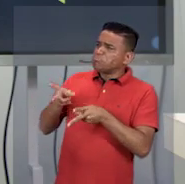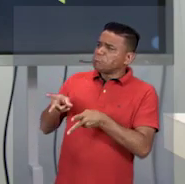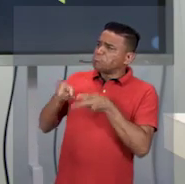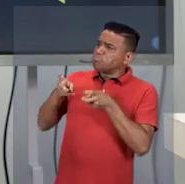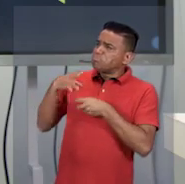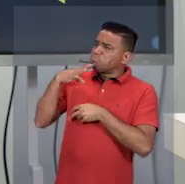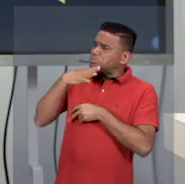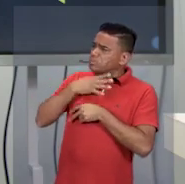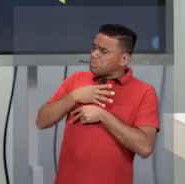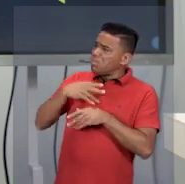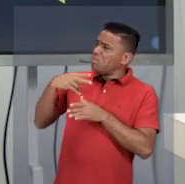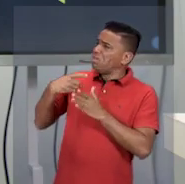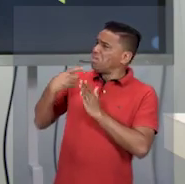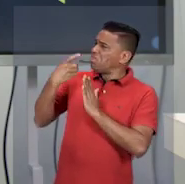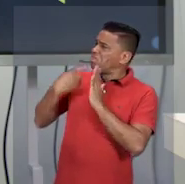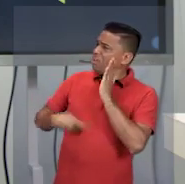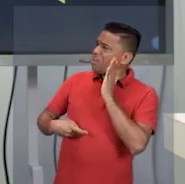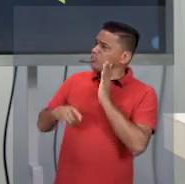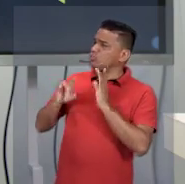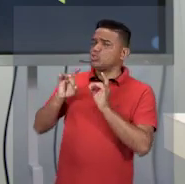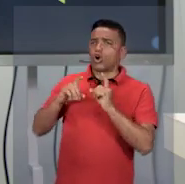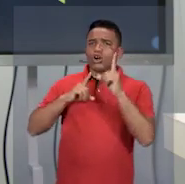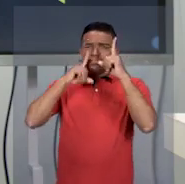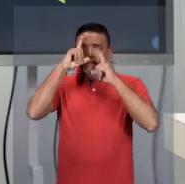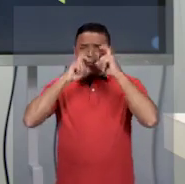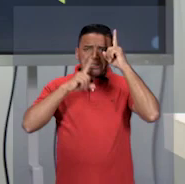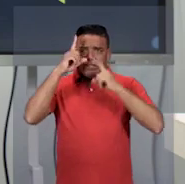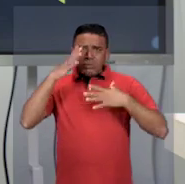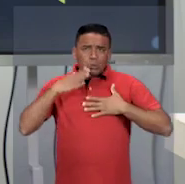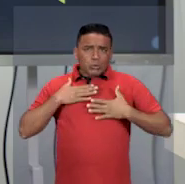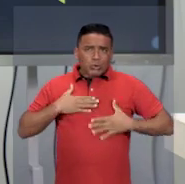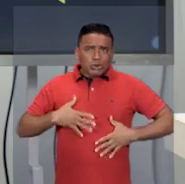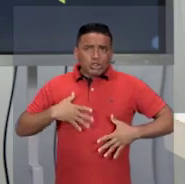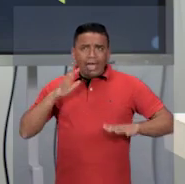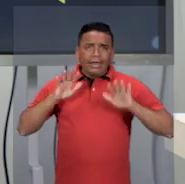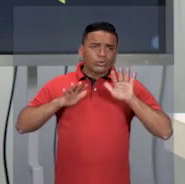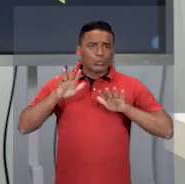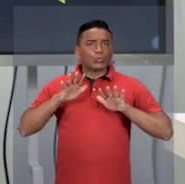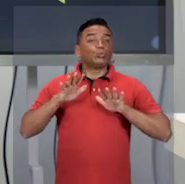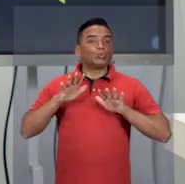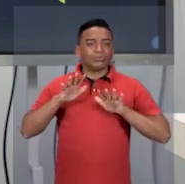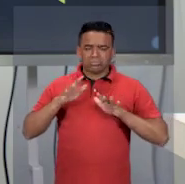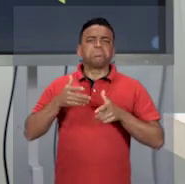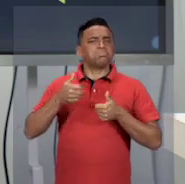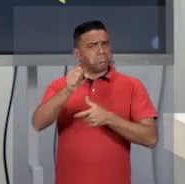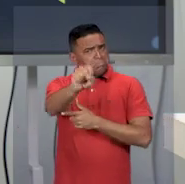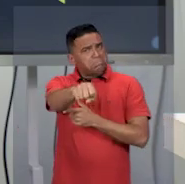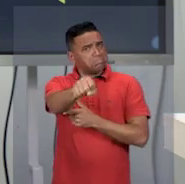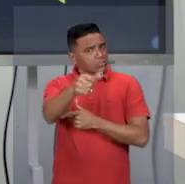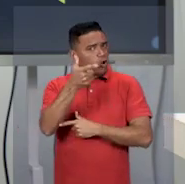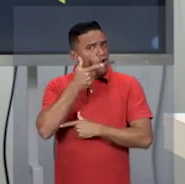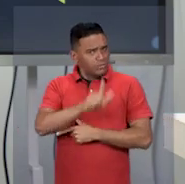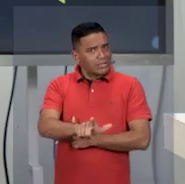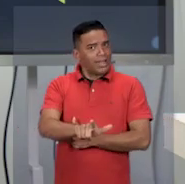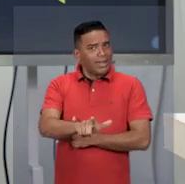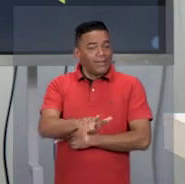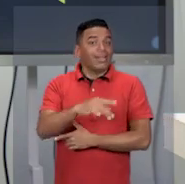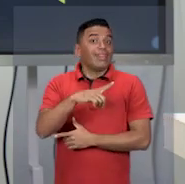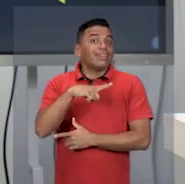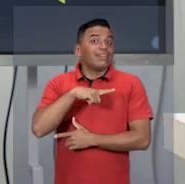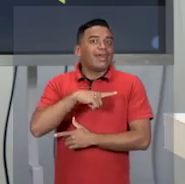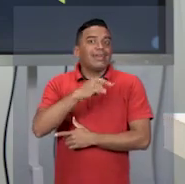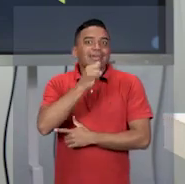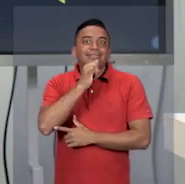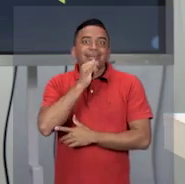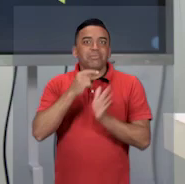uma comunicação não verbal apenas por gestos? Claro que sim. Claro que a gente consegue. Eu trouxe alguns exemplos para a